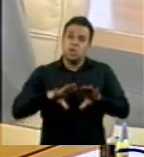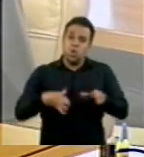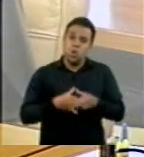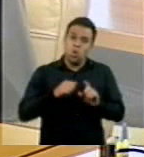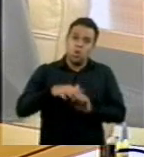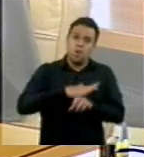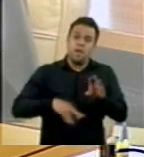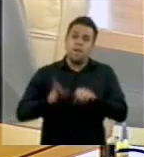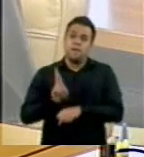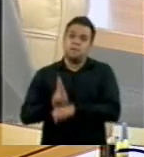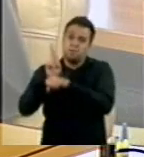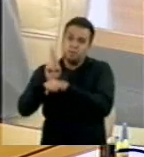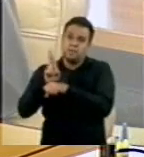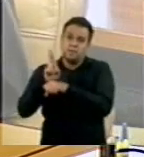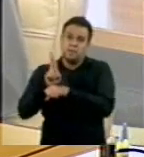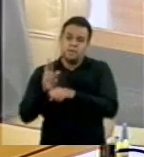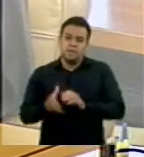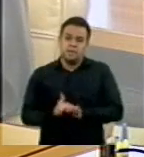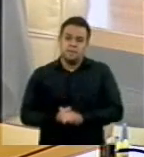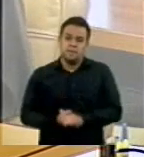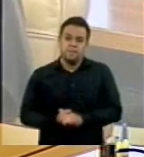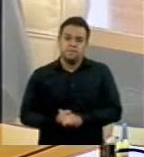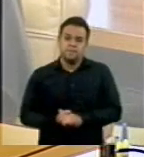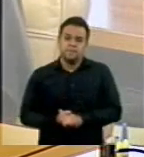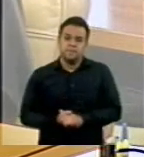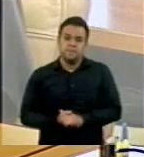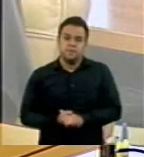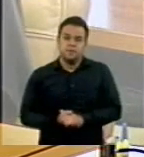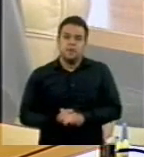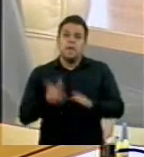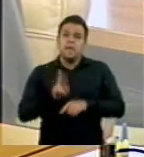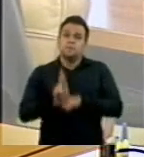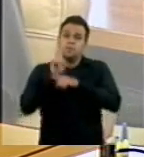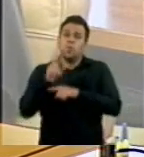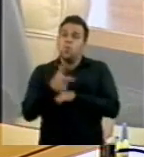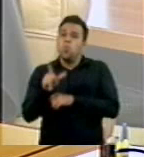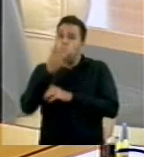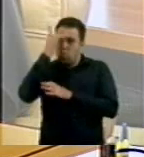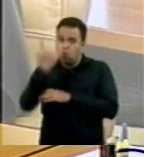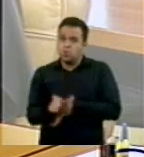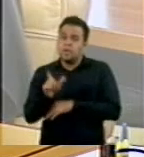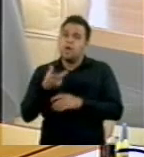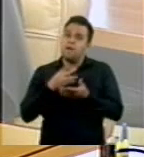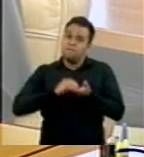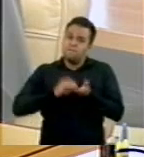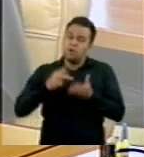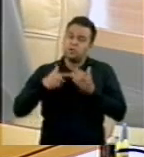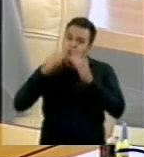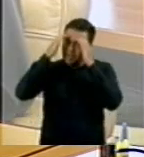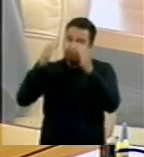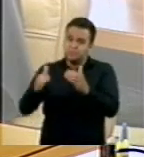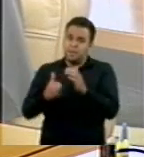da responsabilidade para o outro. O desrespeito à